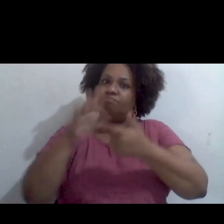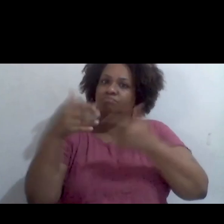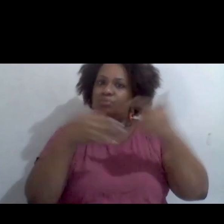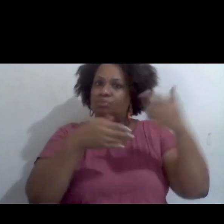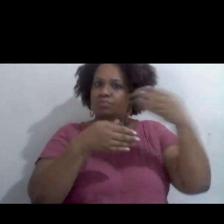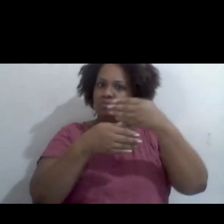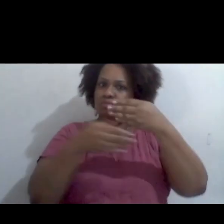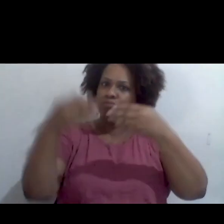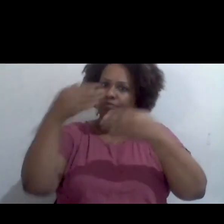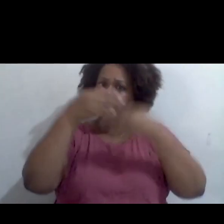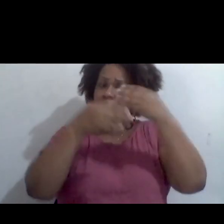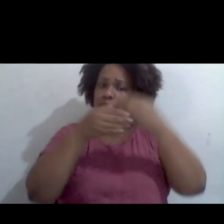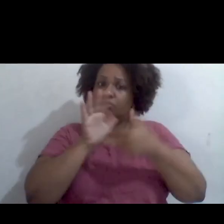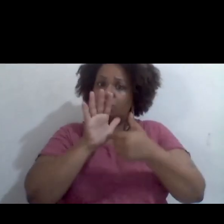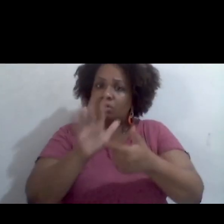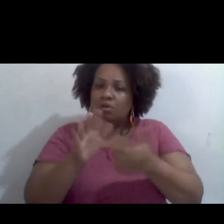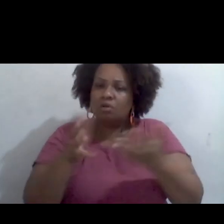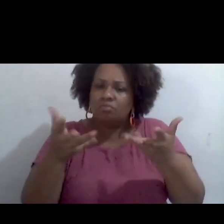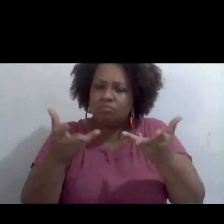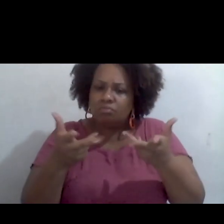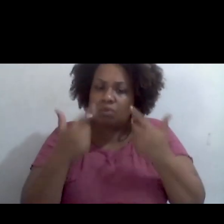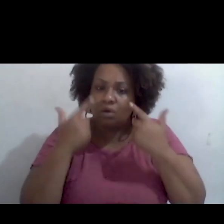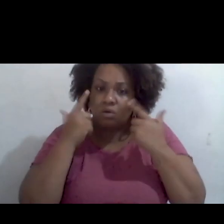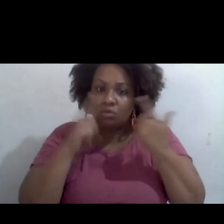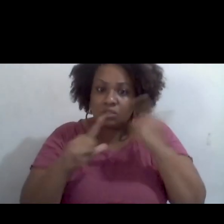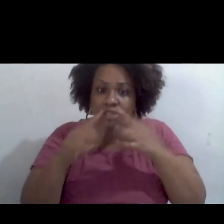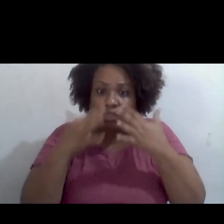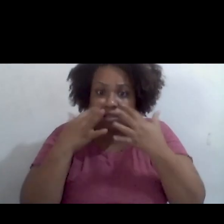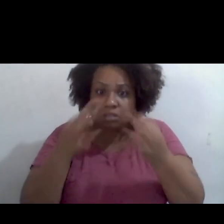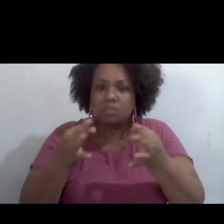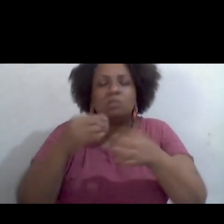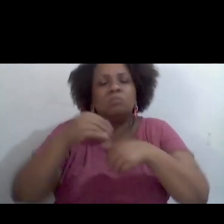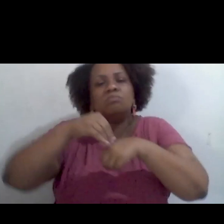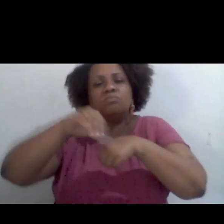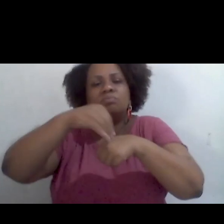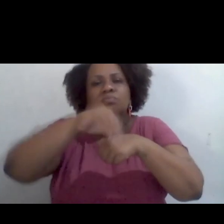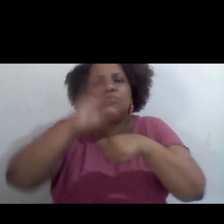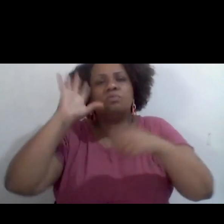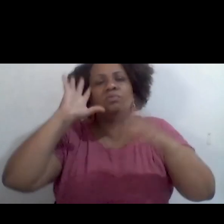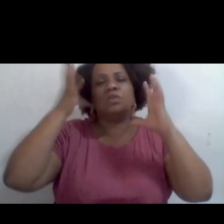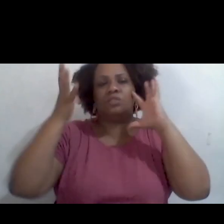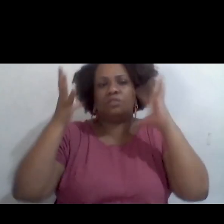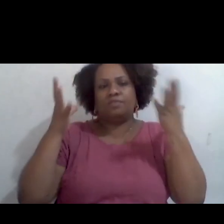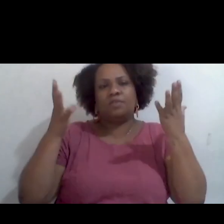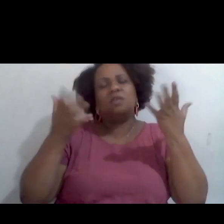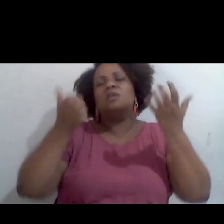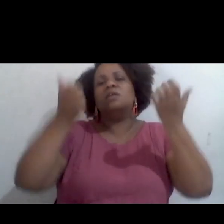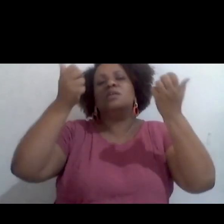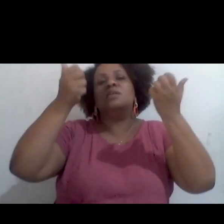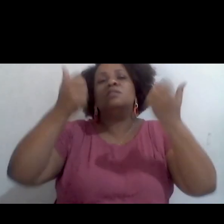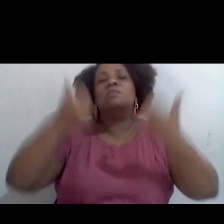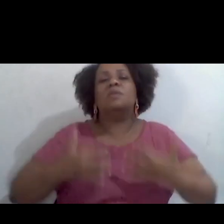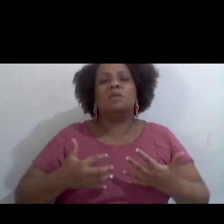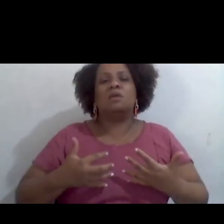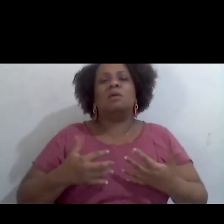também que a escuta seja mais qualificada e com encaminhamentos. Então, isso explicando porque, com muitos e